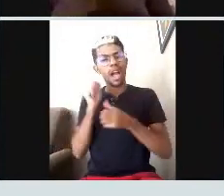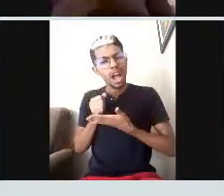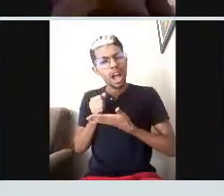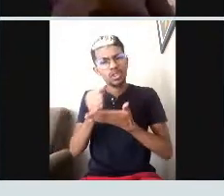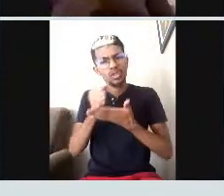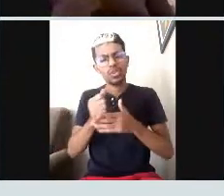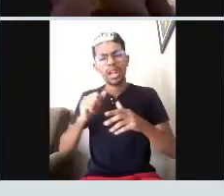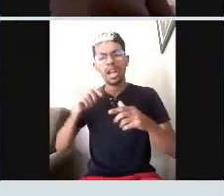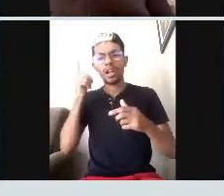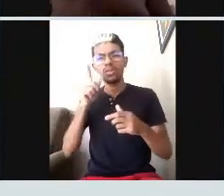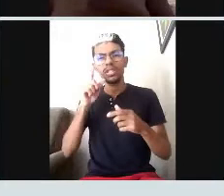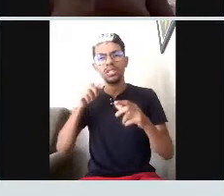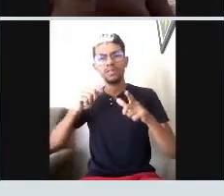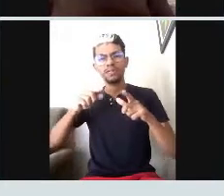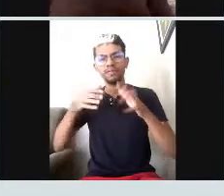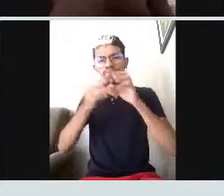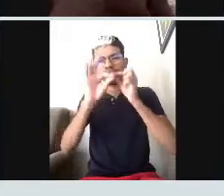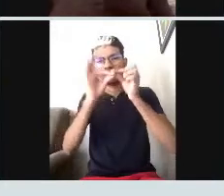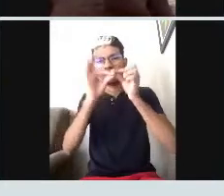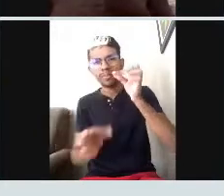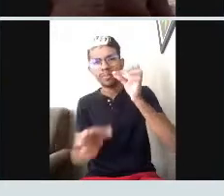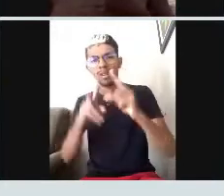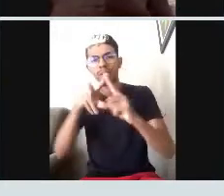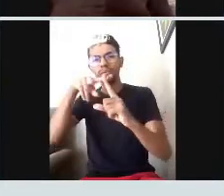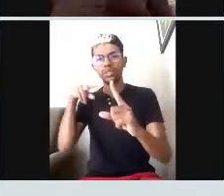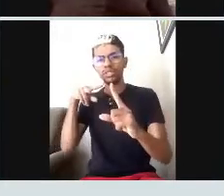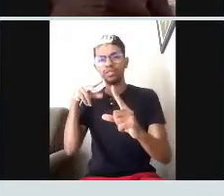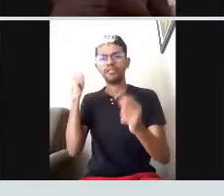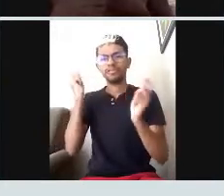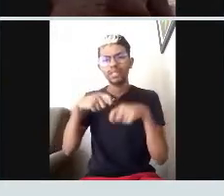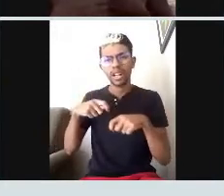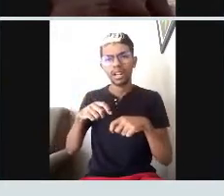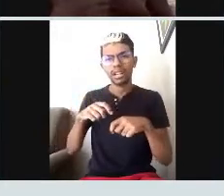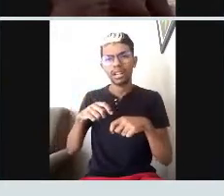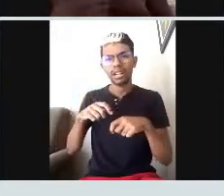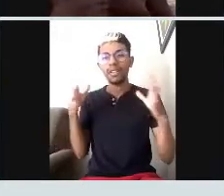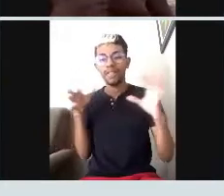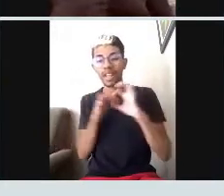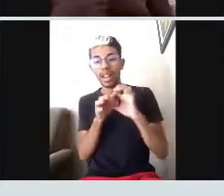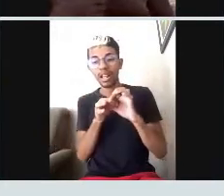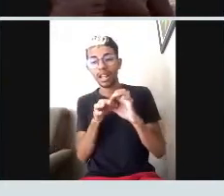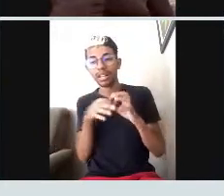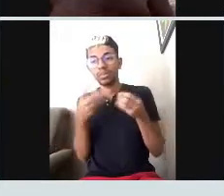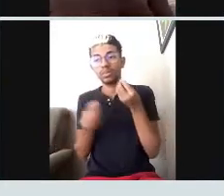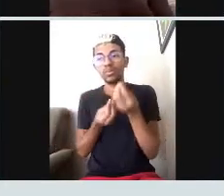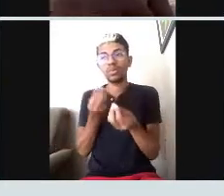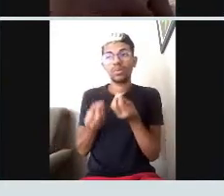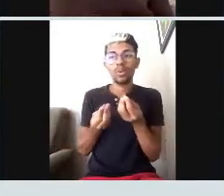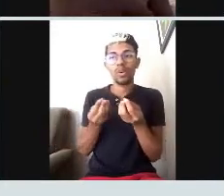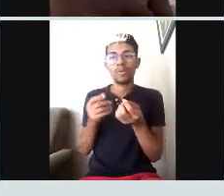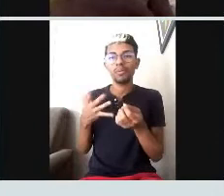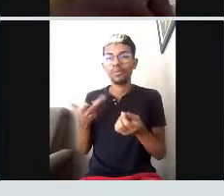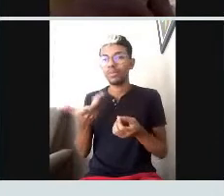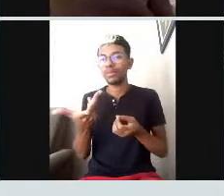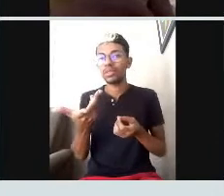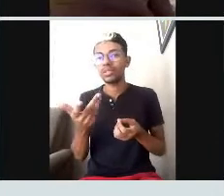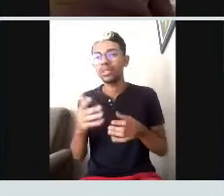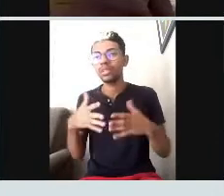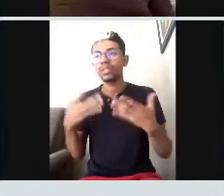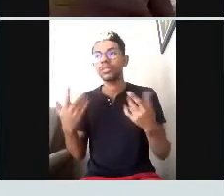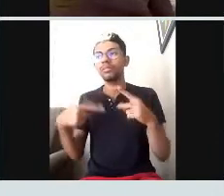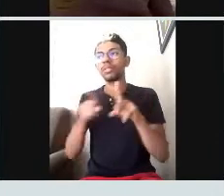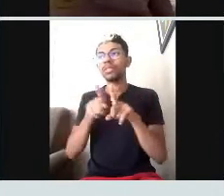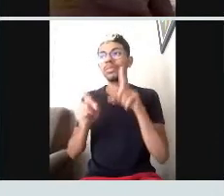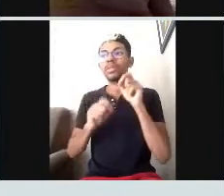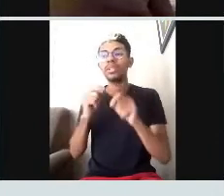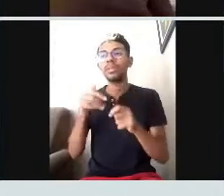Ou ele vai me atrapalhar? Ele vai ficar interligado com a minha produção? E, assim, talvez eu coloquei aquele dado